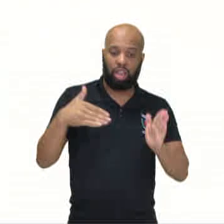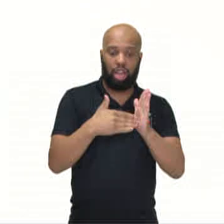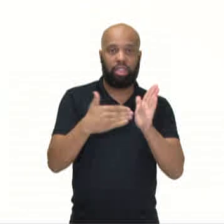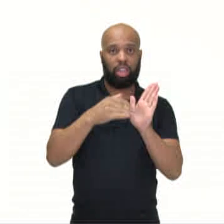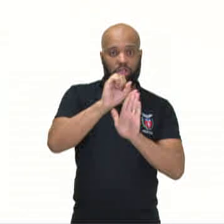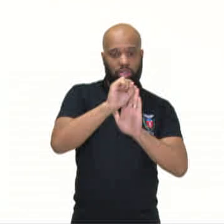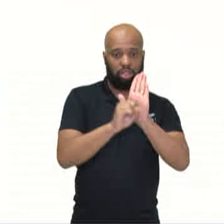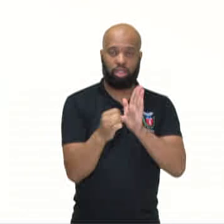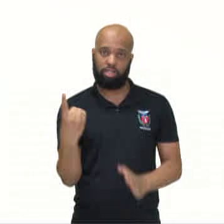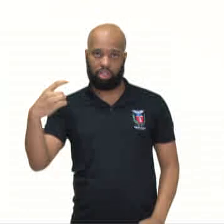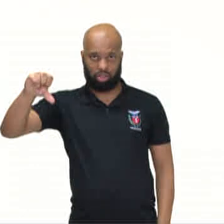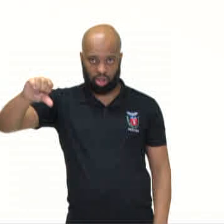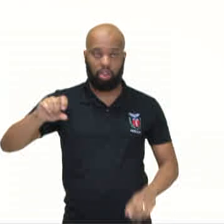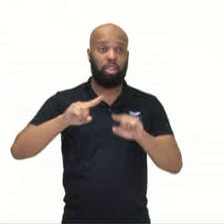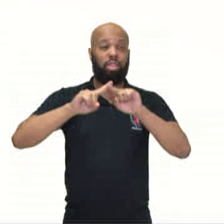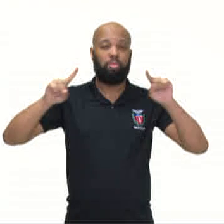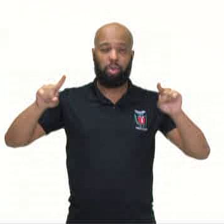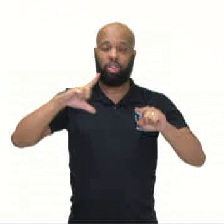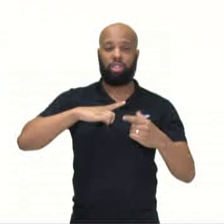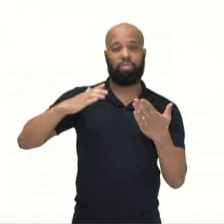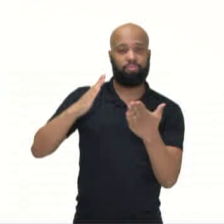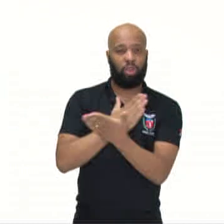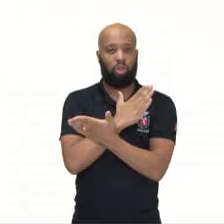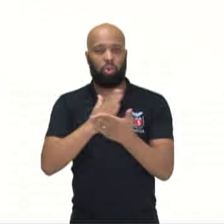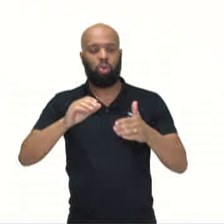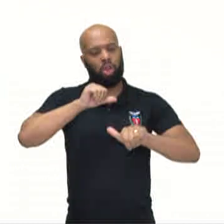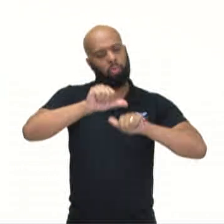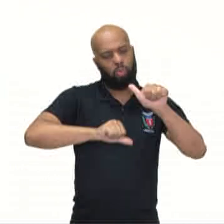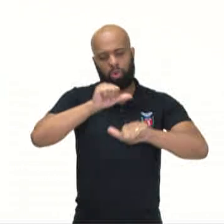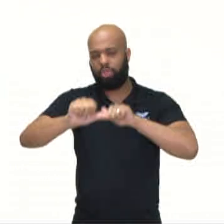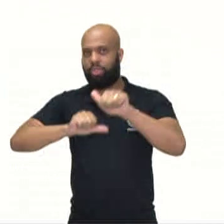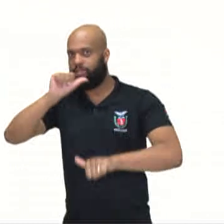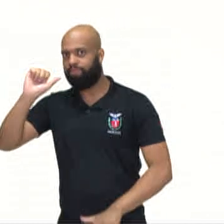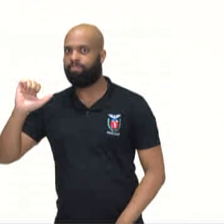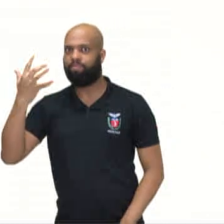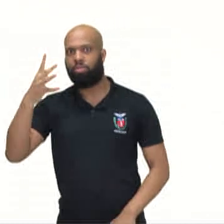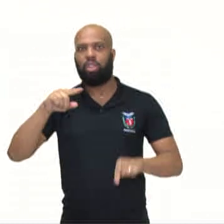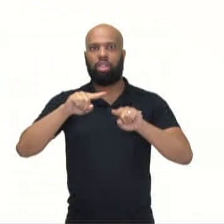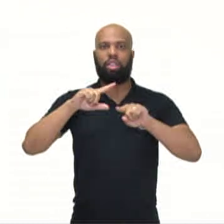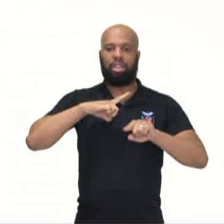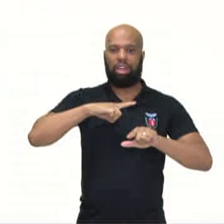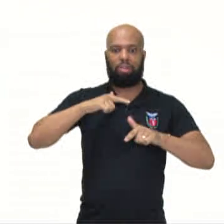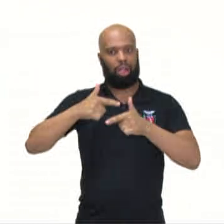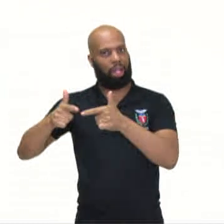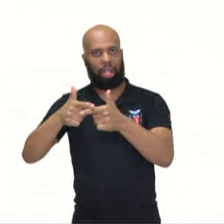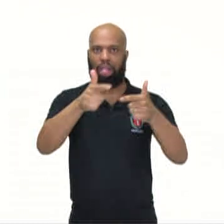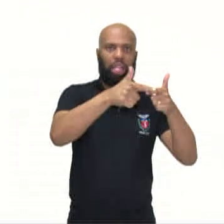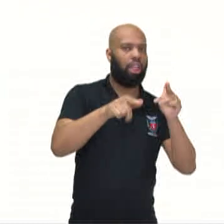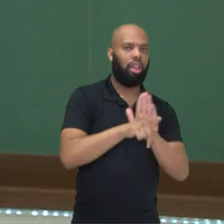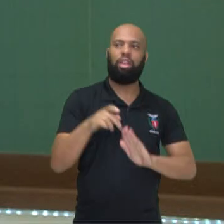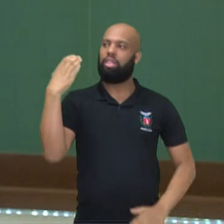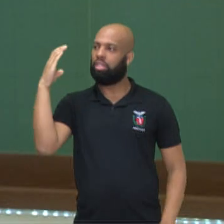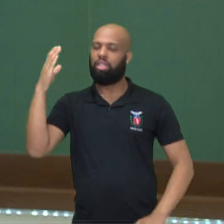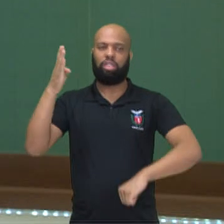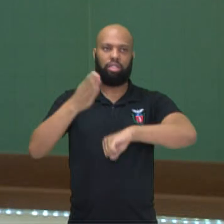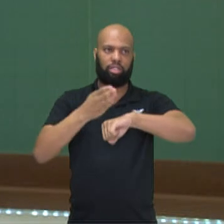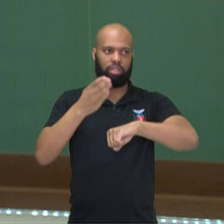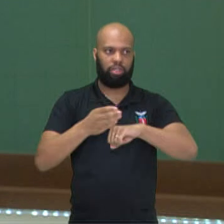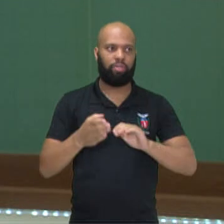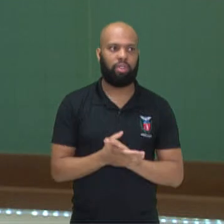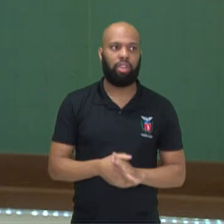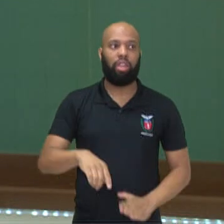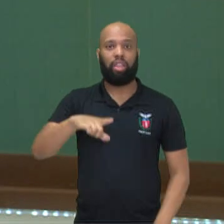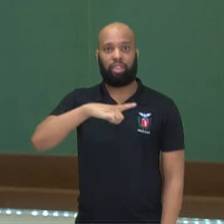século XIX. No entanto, algumas mudanças aí abalaram essa ciência moderna.